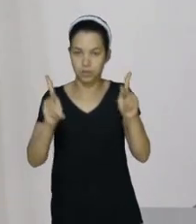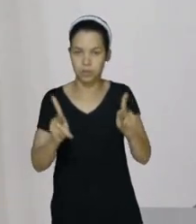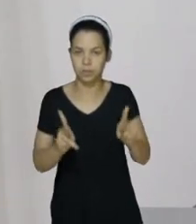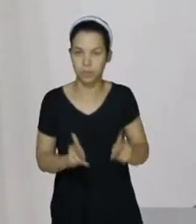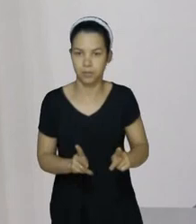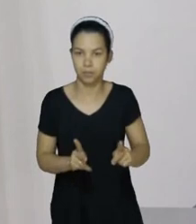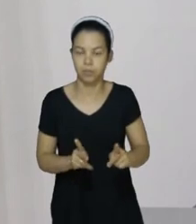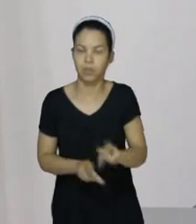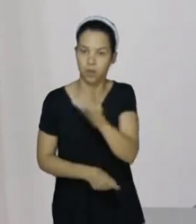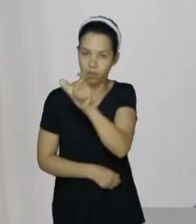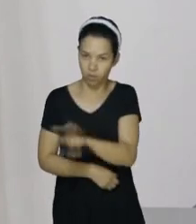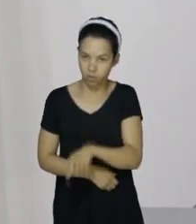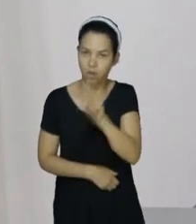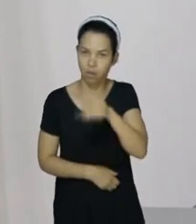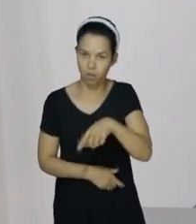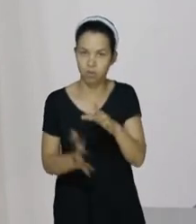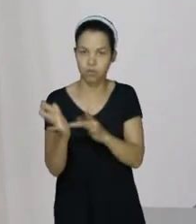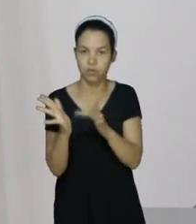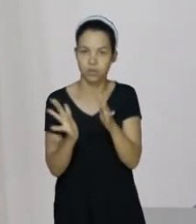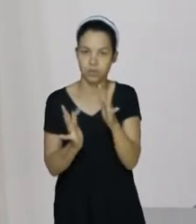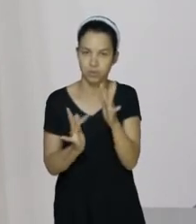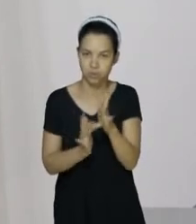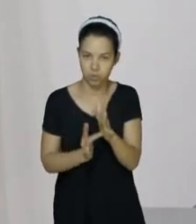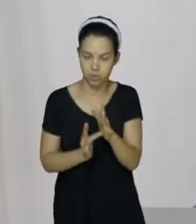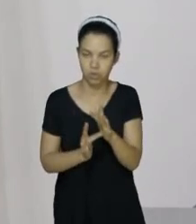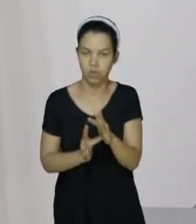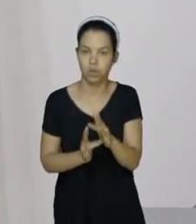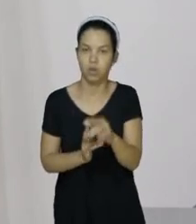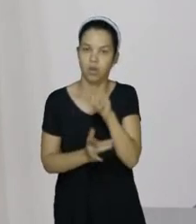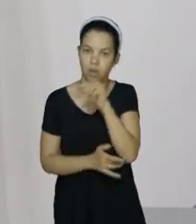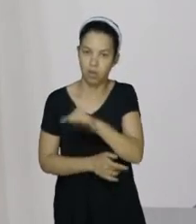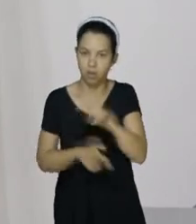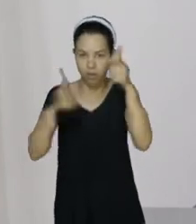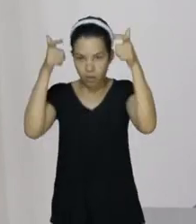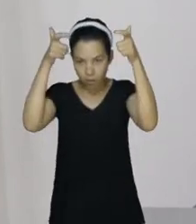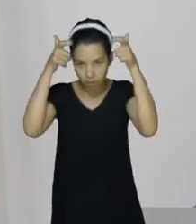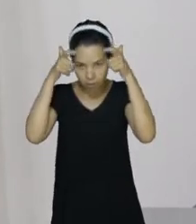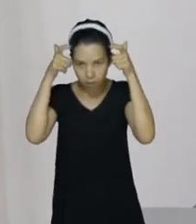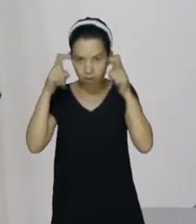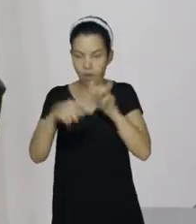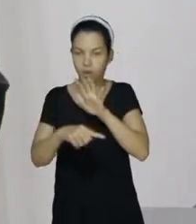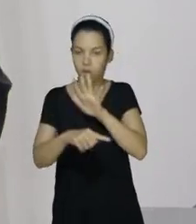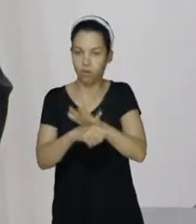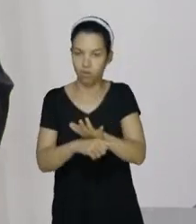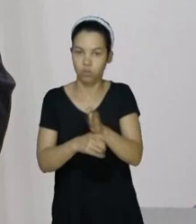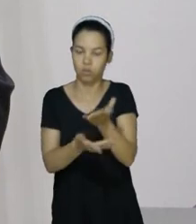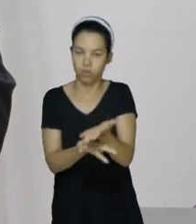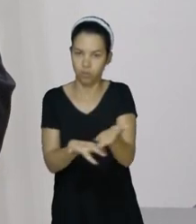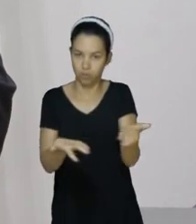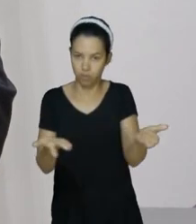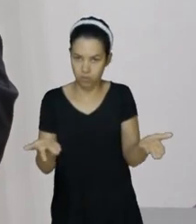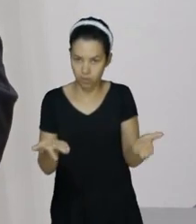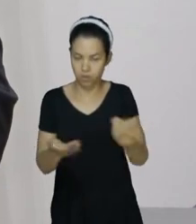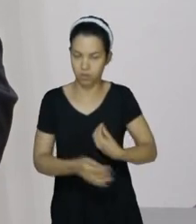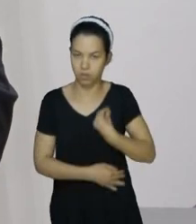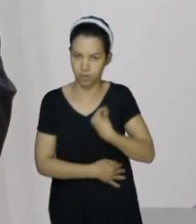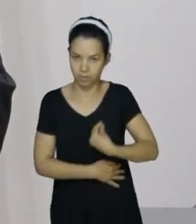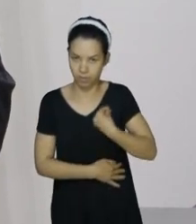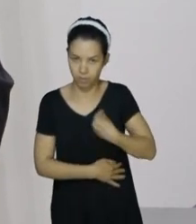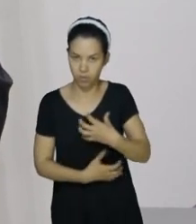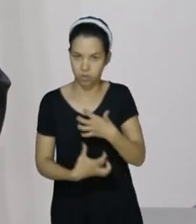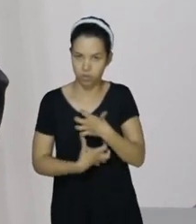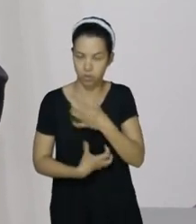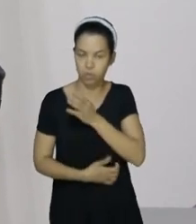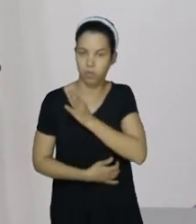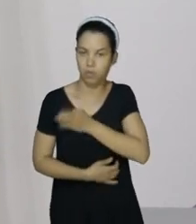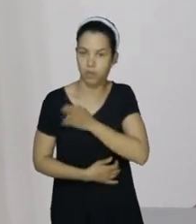da Paz, que é Jesus, possa estar reinando na vida, no lar, e no sentimento, no coração de